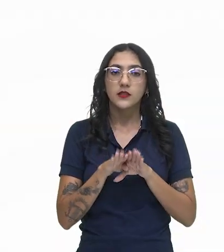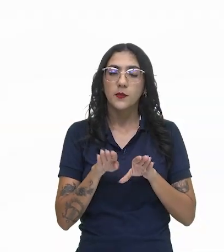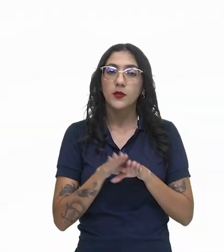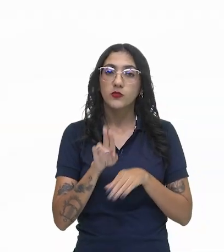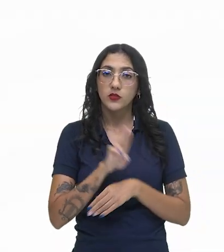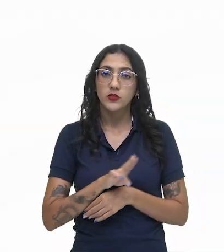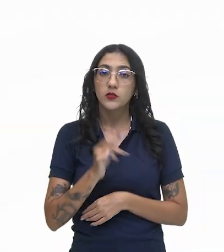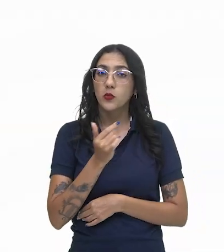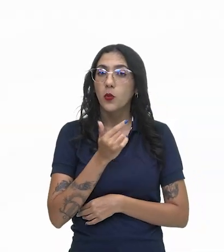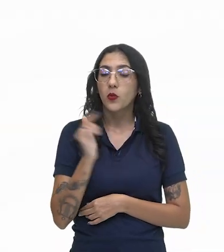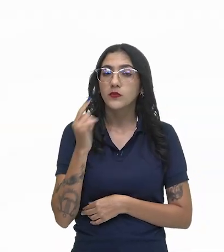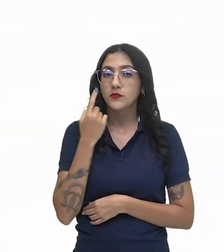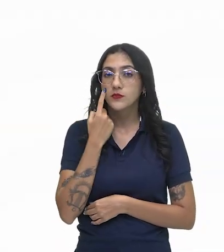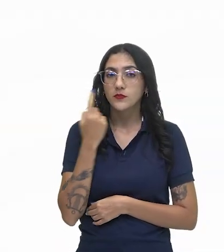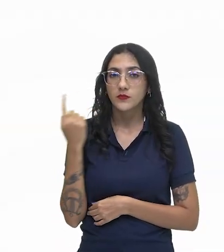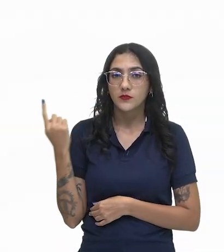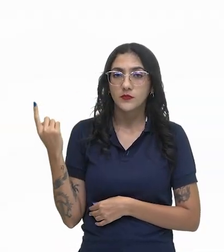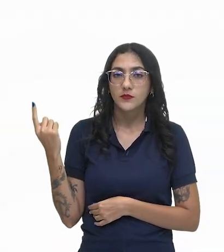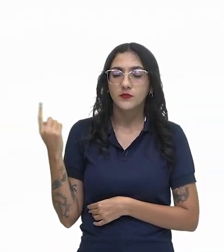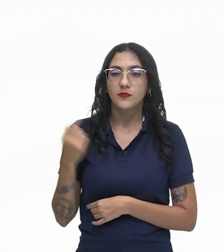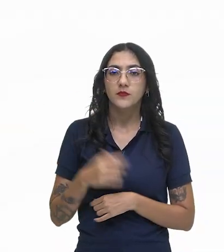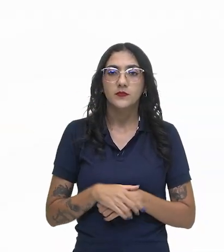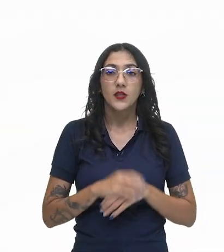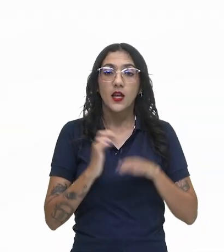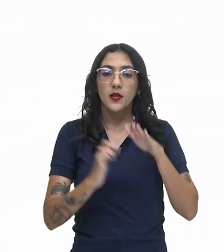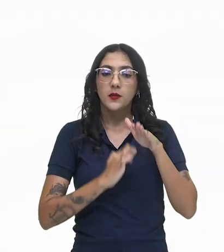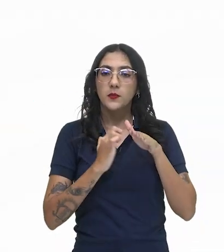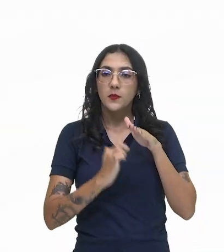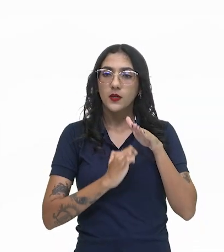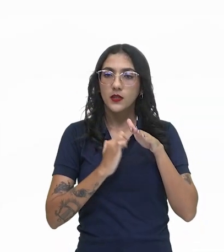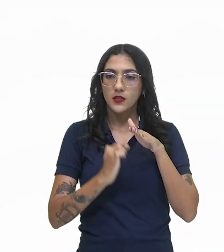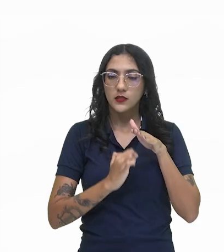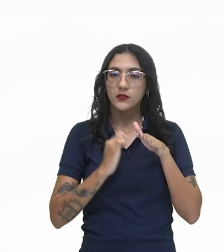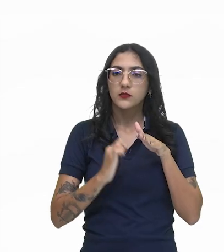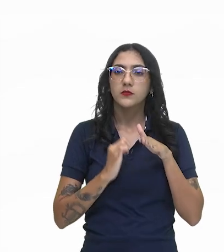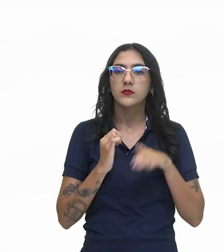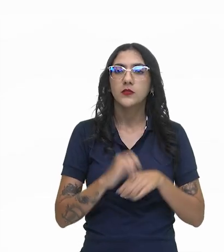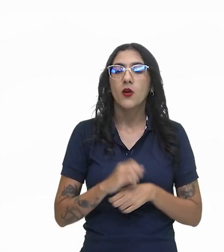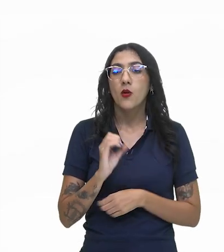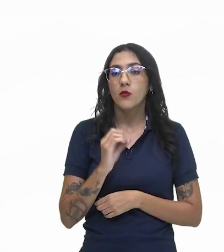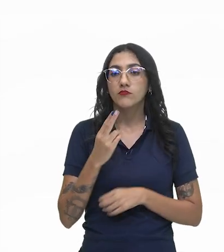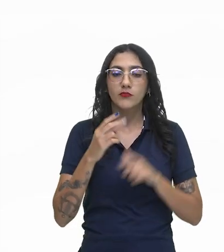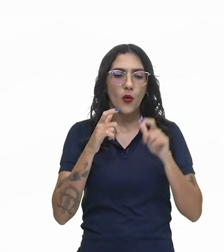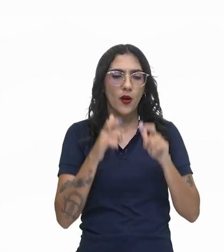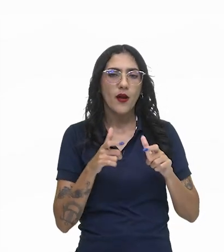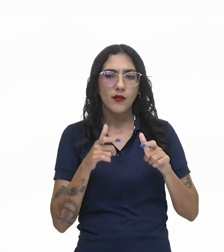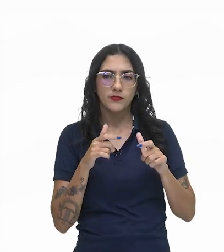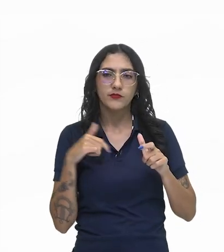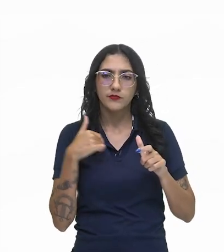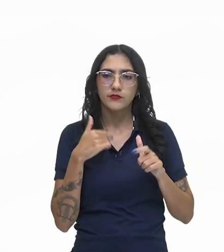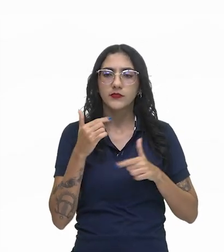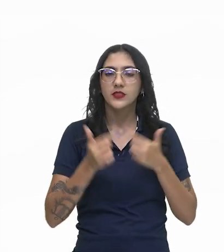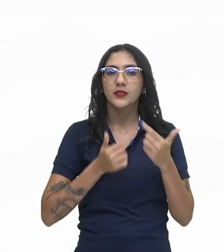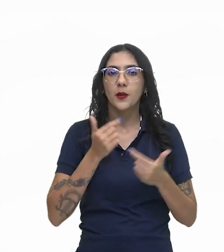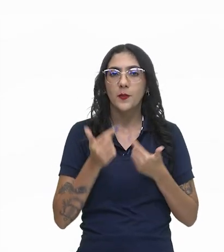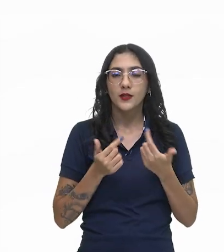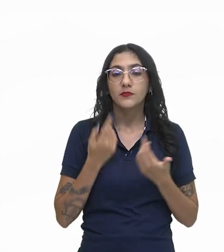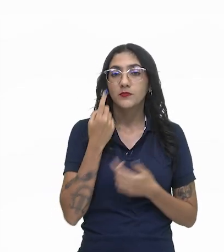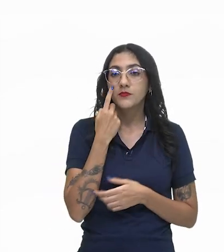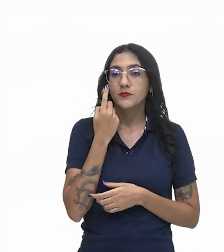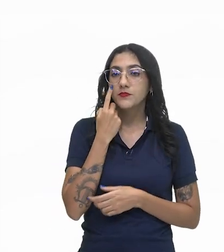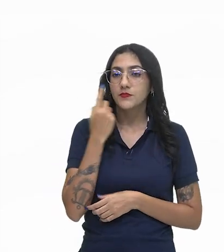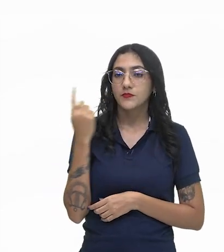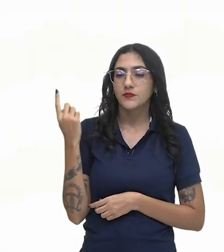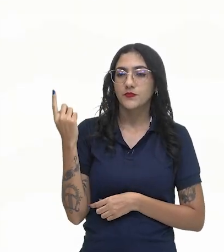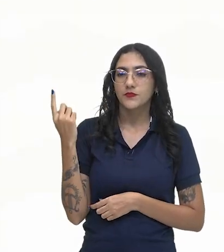casos. Olha só. Companies, workplace, empresas, né, locais de trabalho. Aí eu tenho os exemplos, ó.